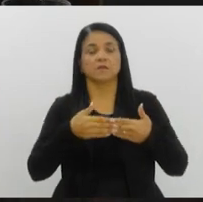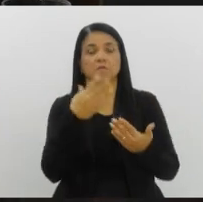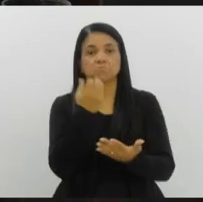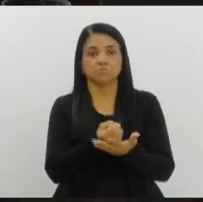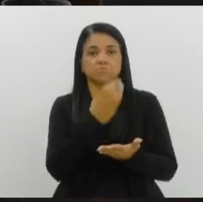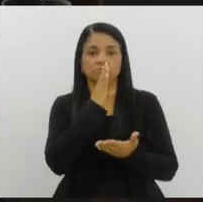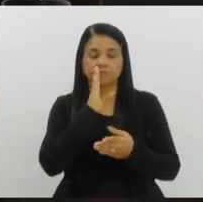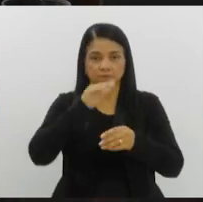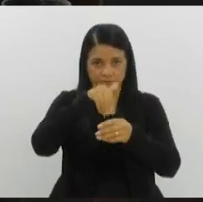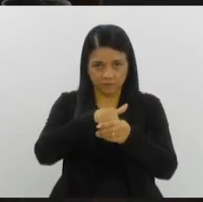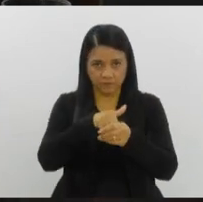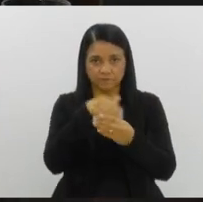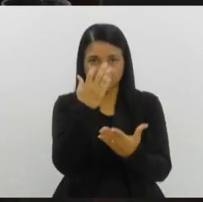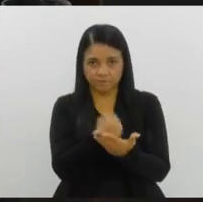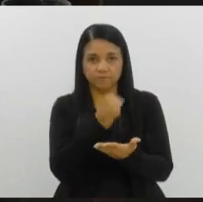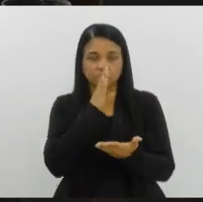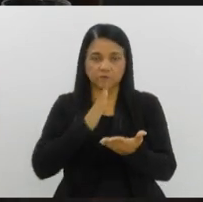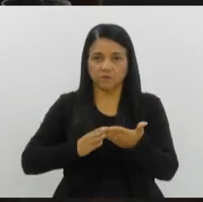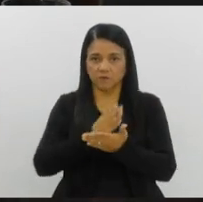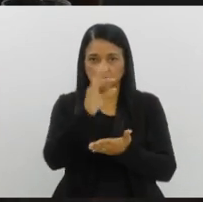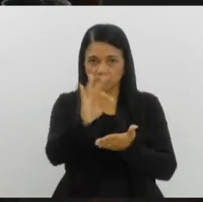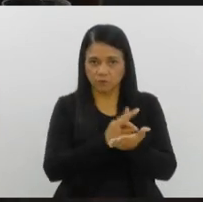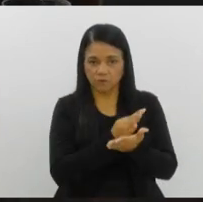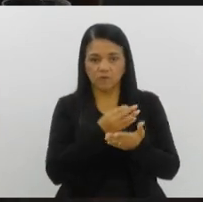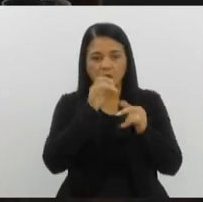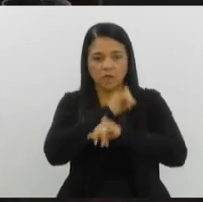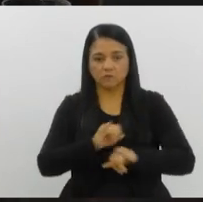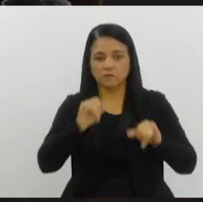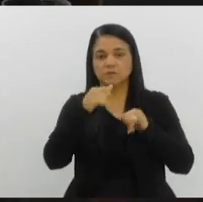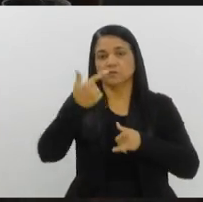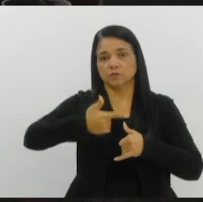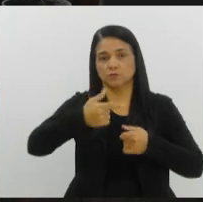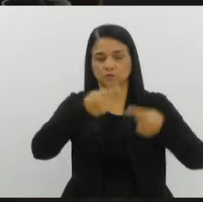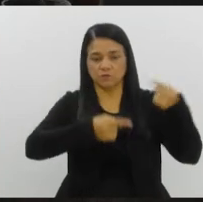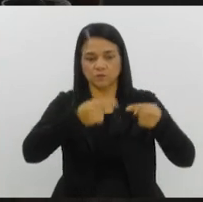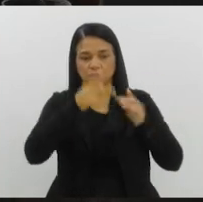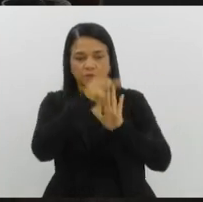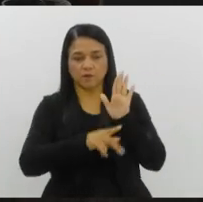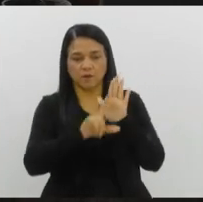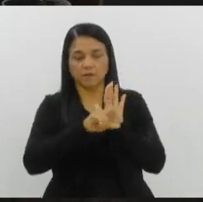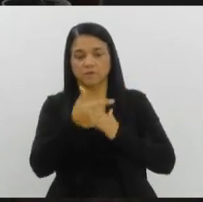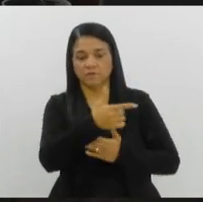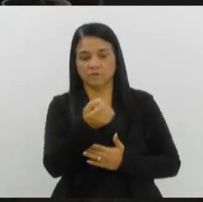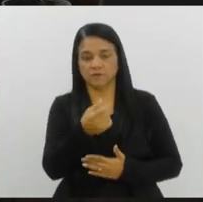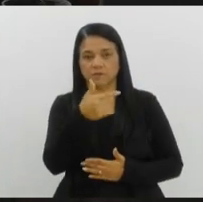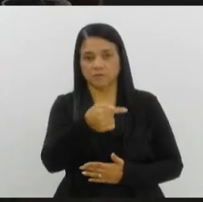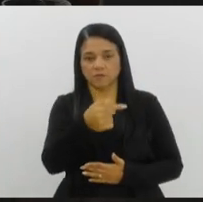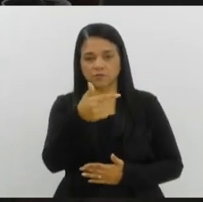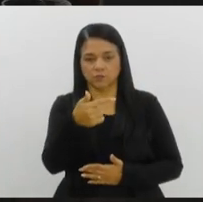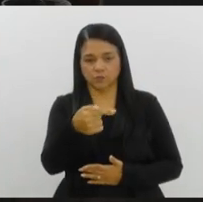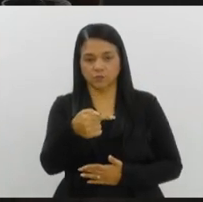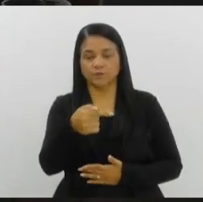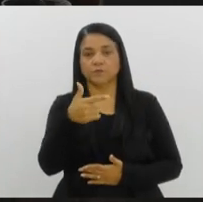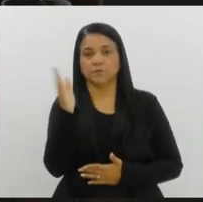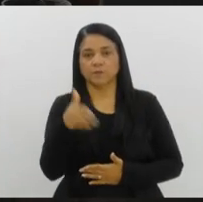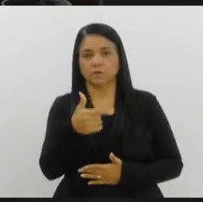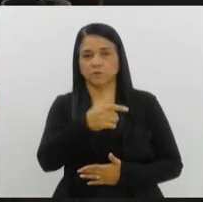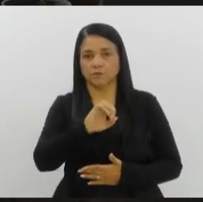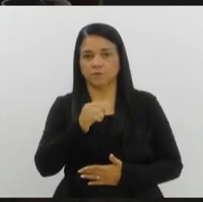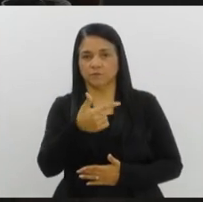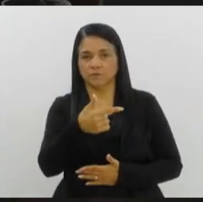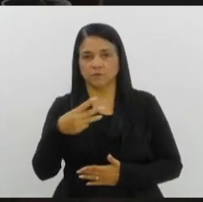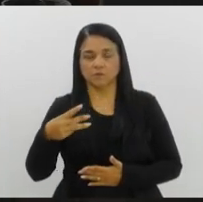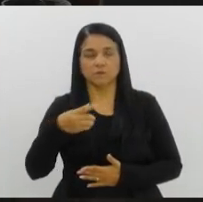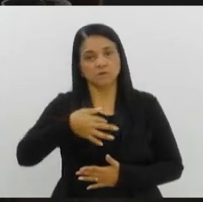como estão, aprovado, vai autógrafo. Anuncio, em segunda discussão, projeto de lei número 271 de 23, de autoria dos deputados